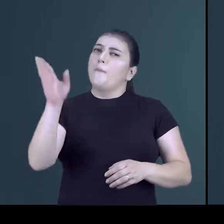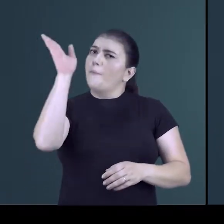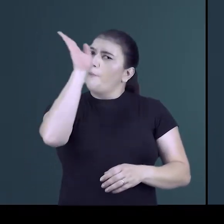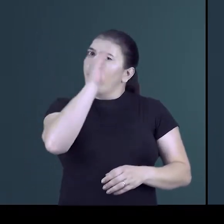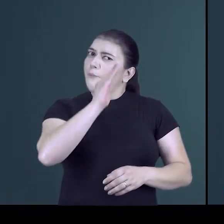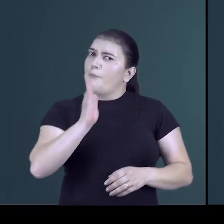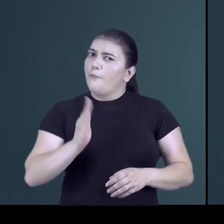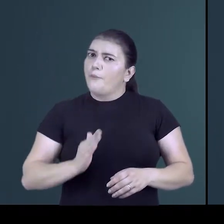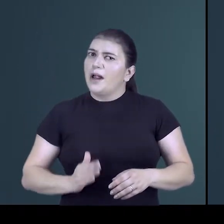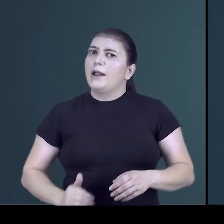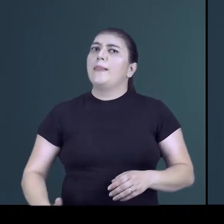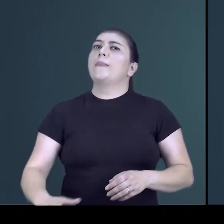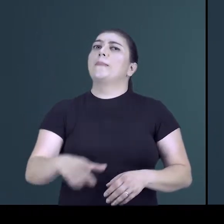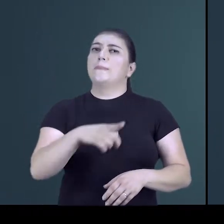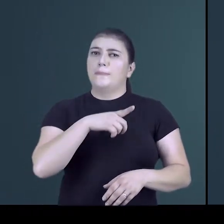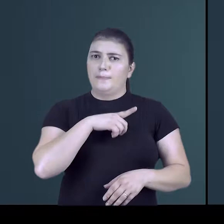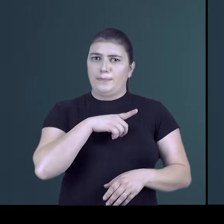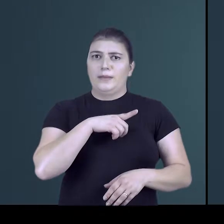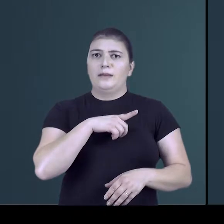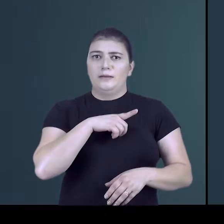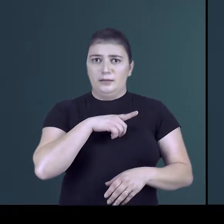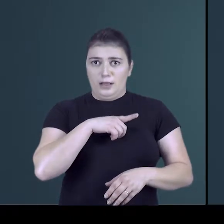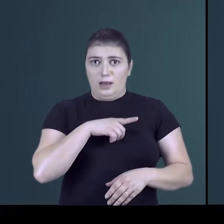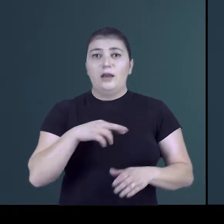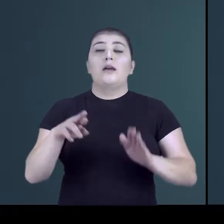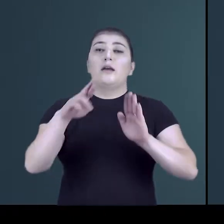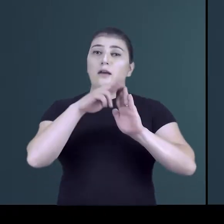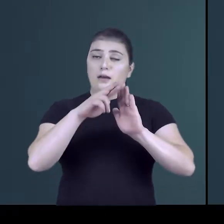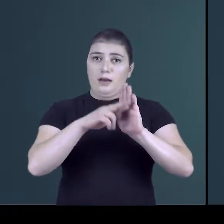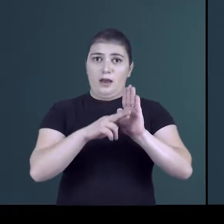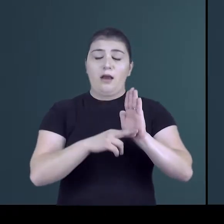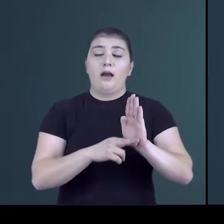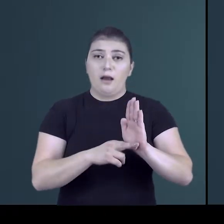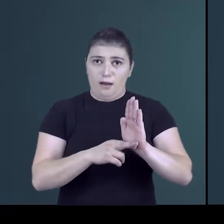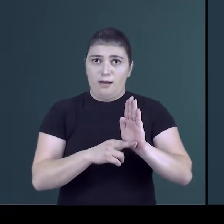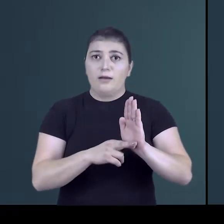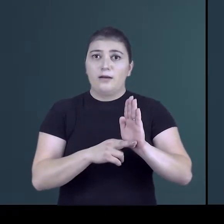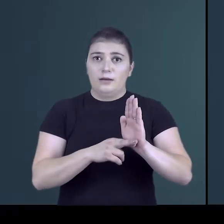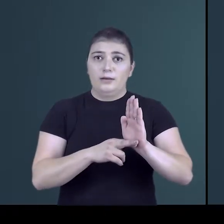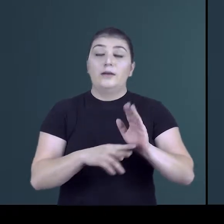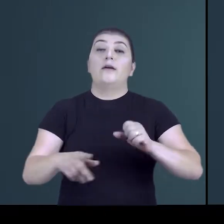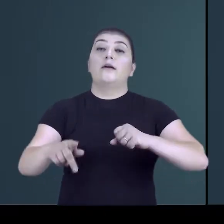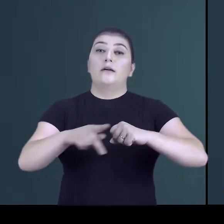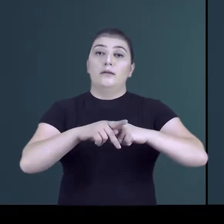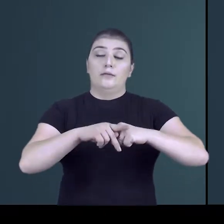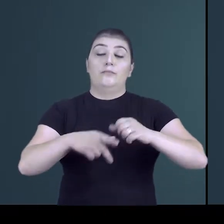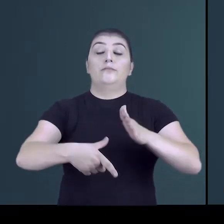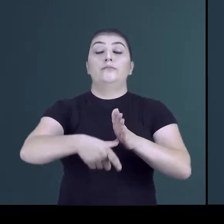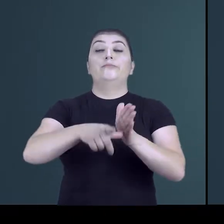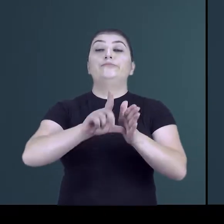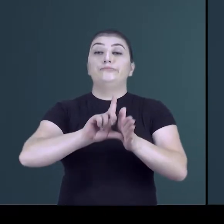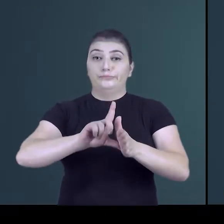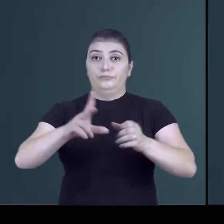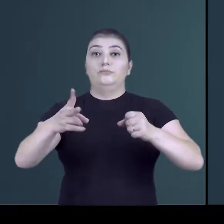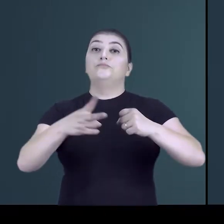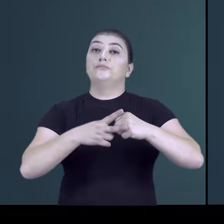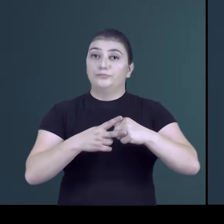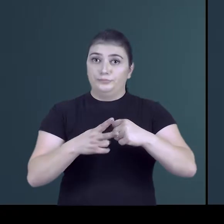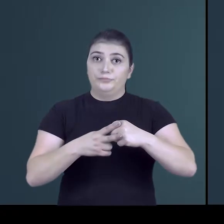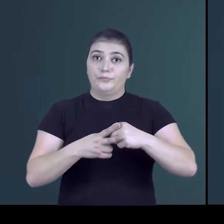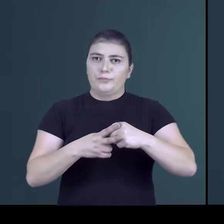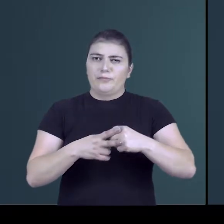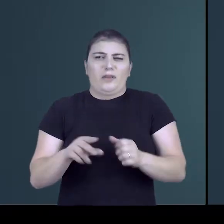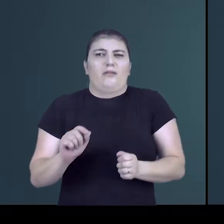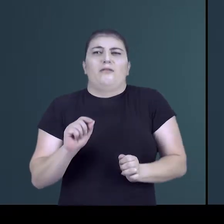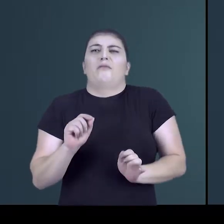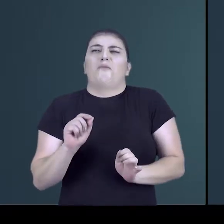Brasil admite certas vezes ou certas exceções a uma regra de se colocar o pronome antes do verbo. Como